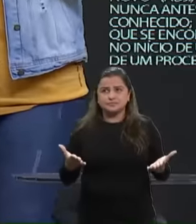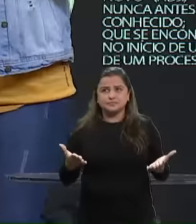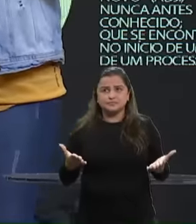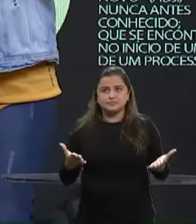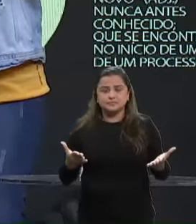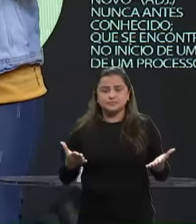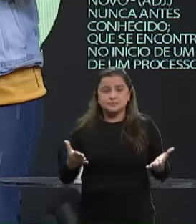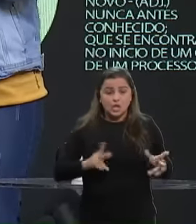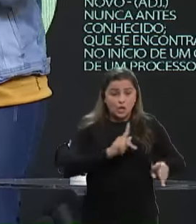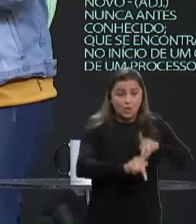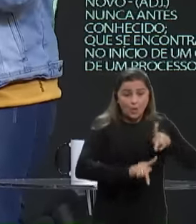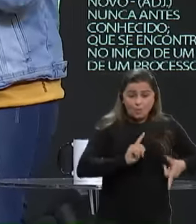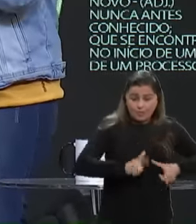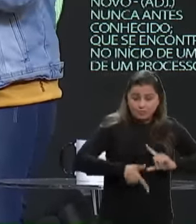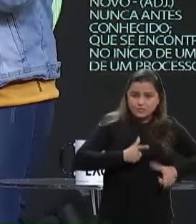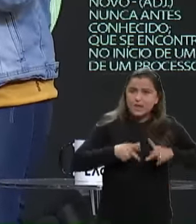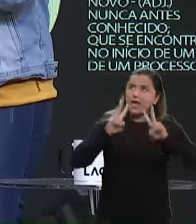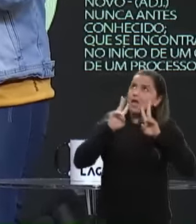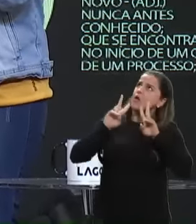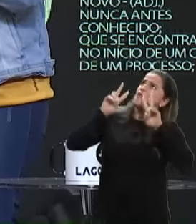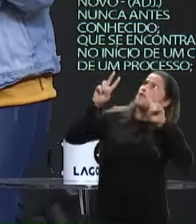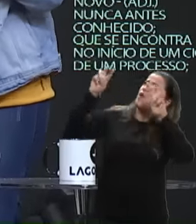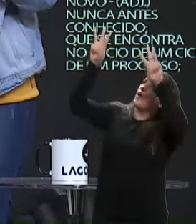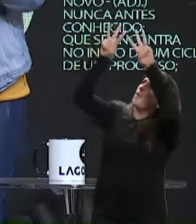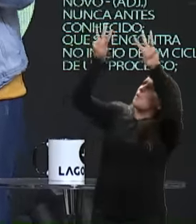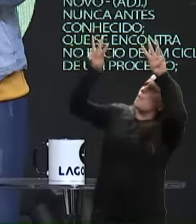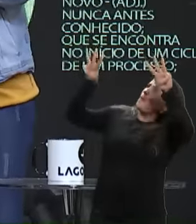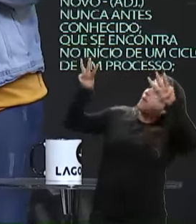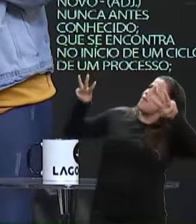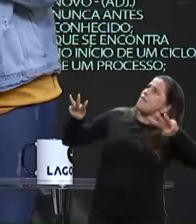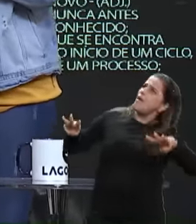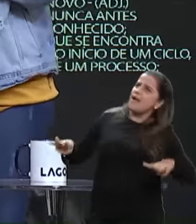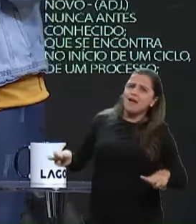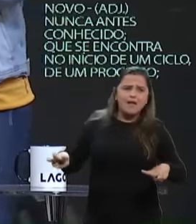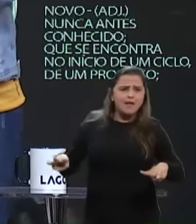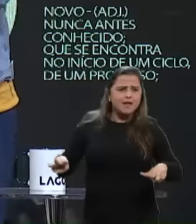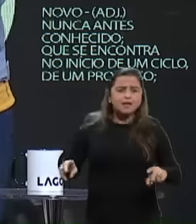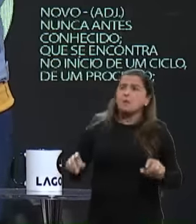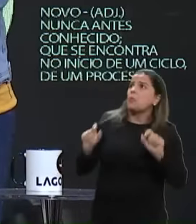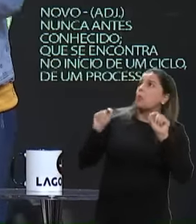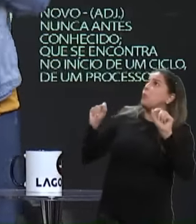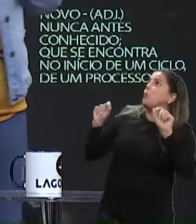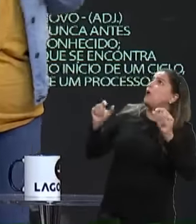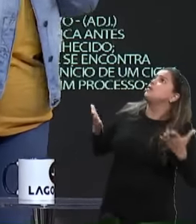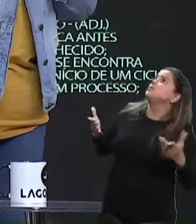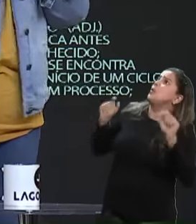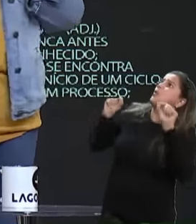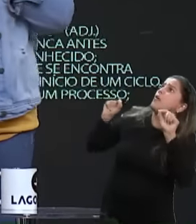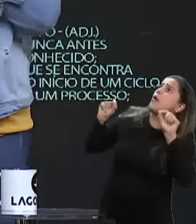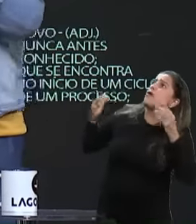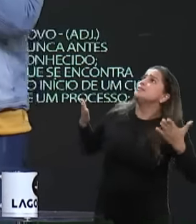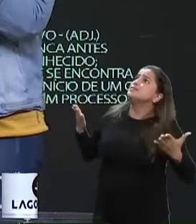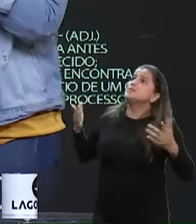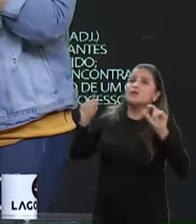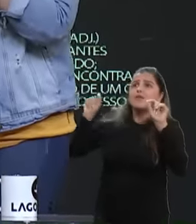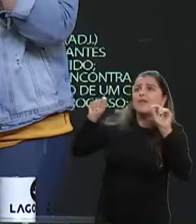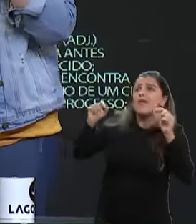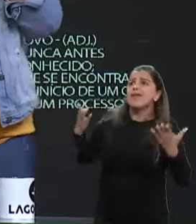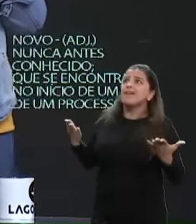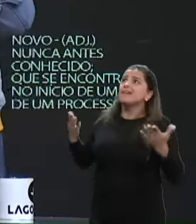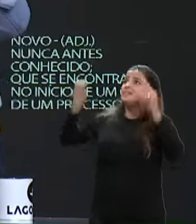Quando o povo de Israel viu descer, começaram a falar assim: que é isso? Que é isso? Que é